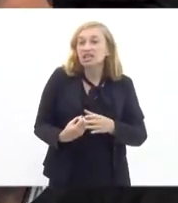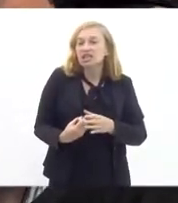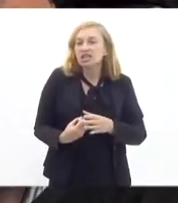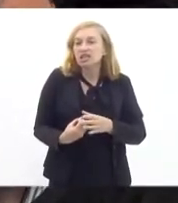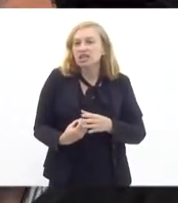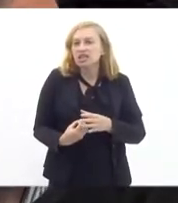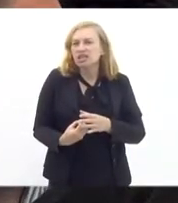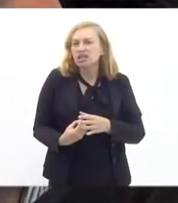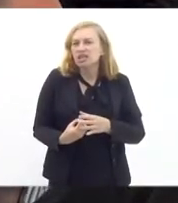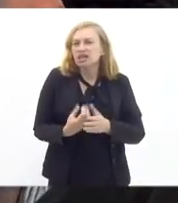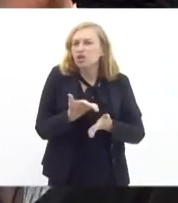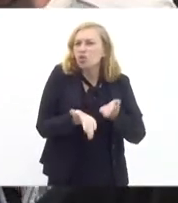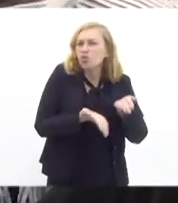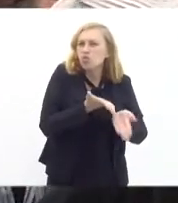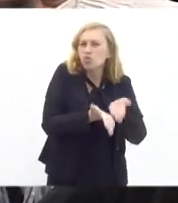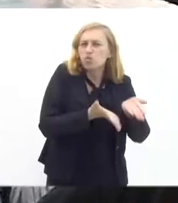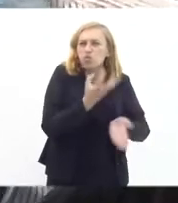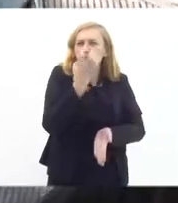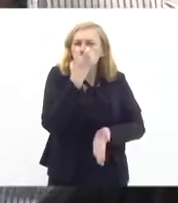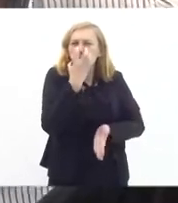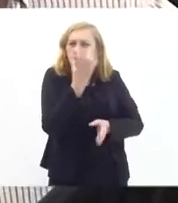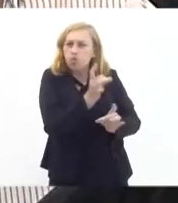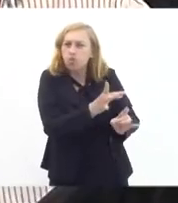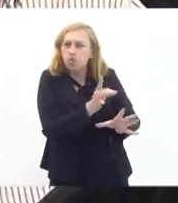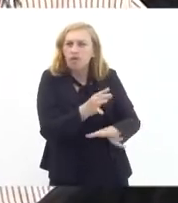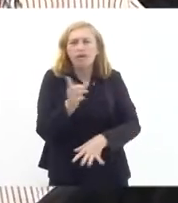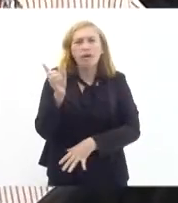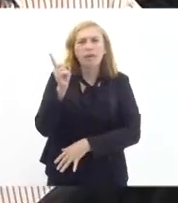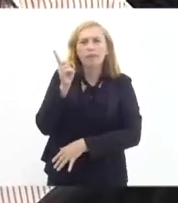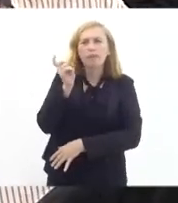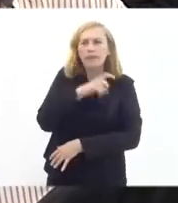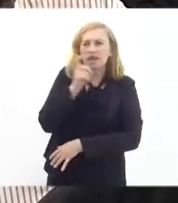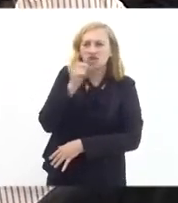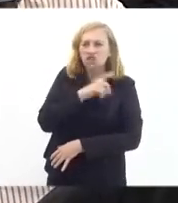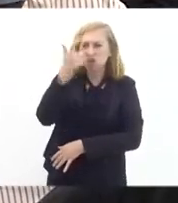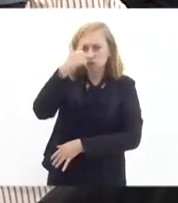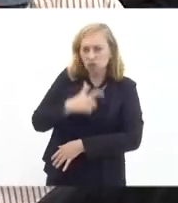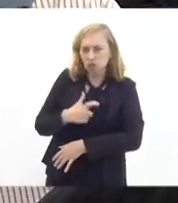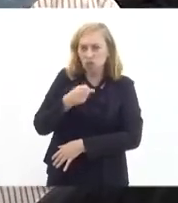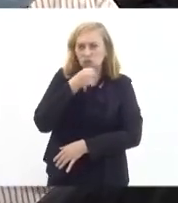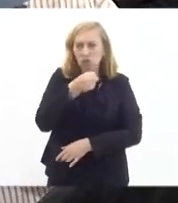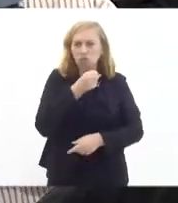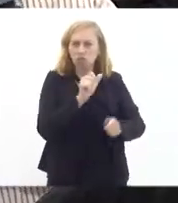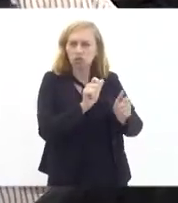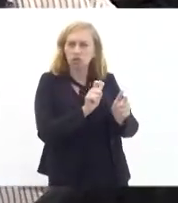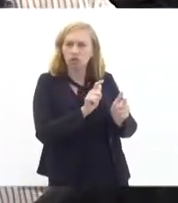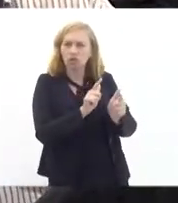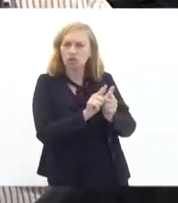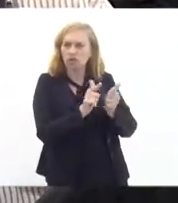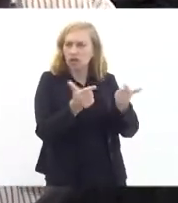Mentira. Eu sou um jornalista, tenho uma agência de publicidade,